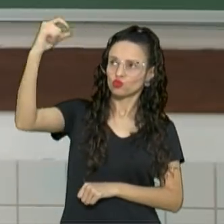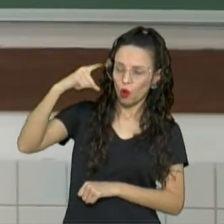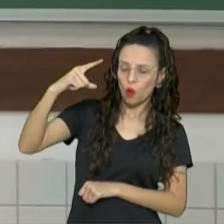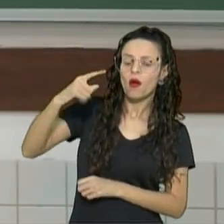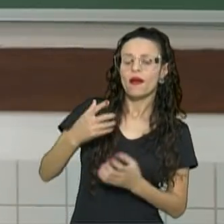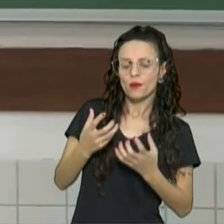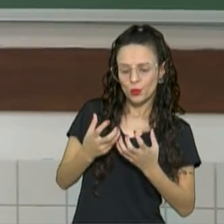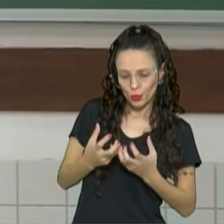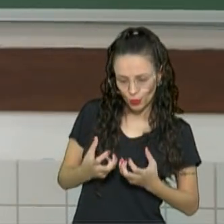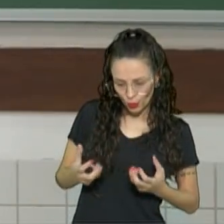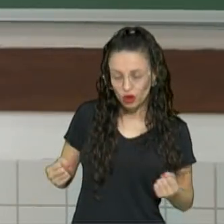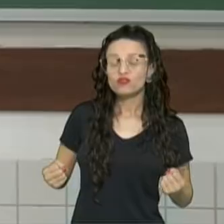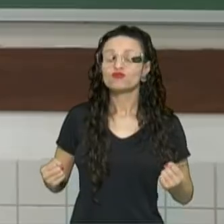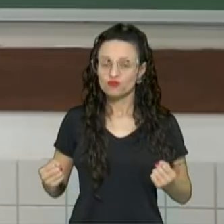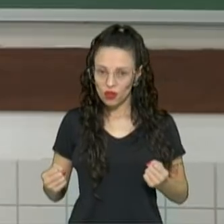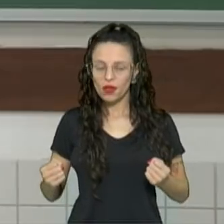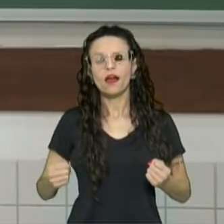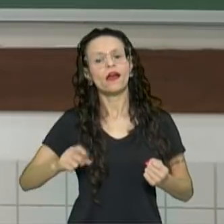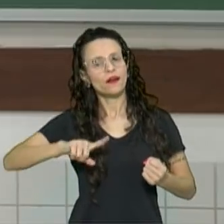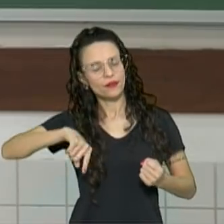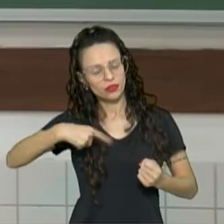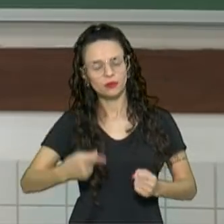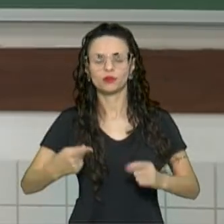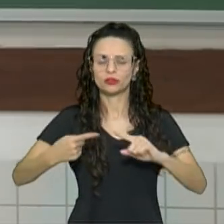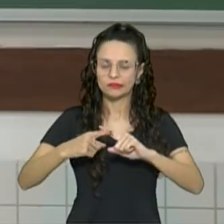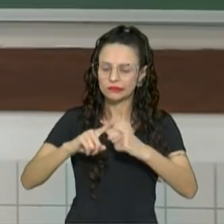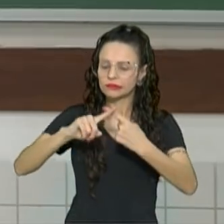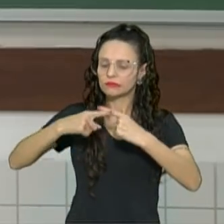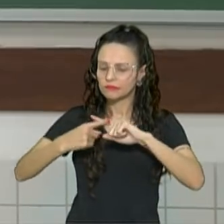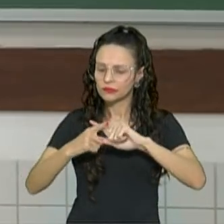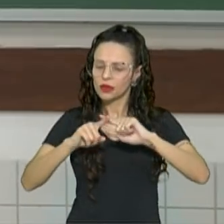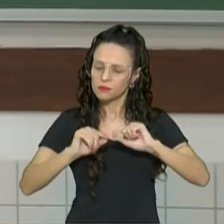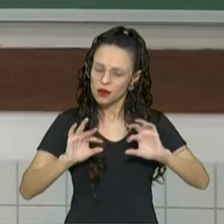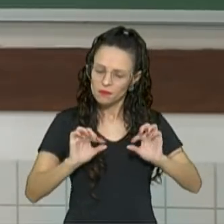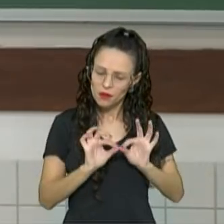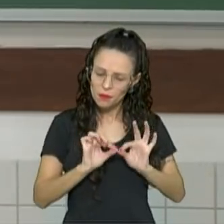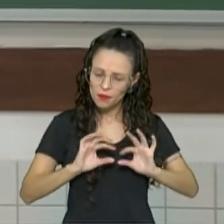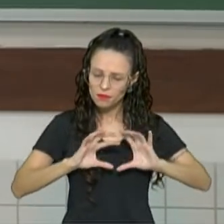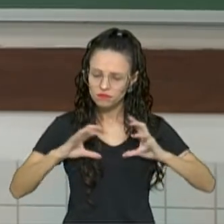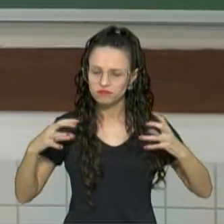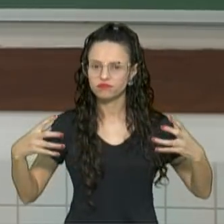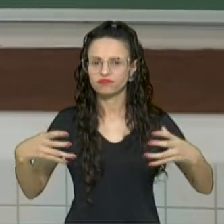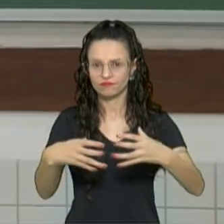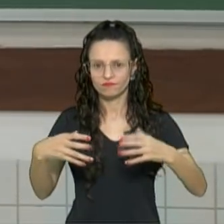para o processo, né, de trançar manualmente, né, que é um trabalho artesanal.